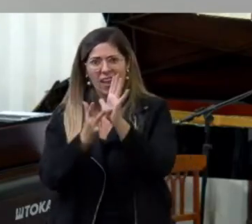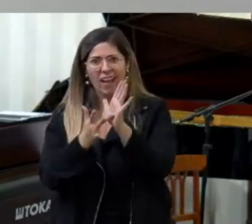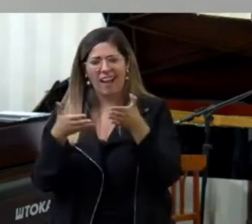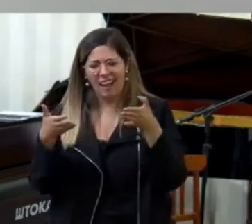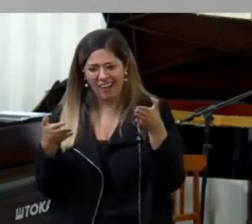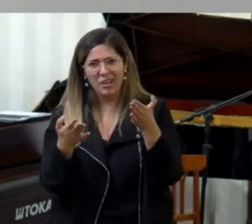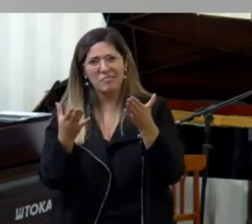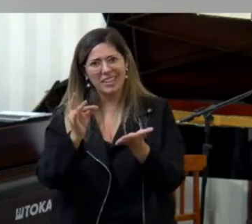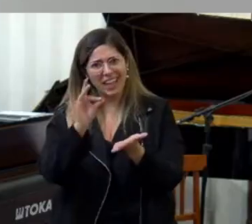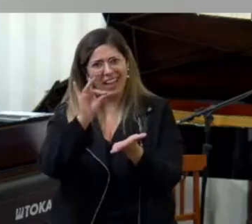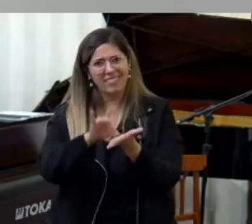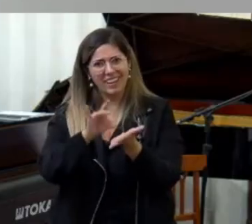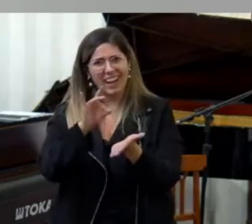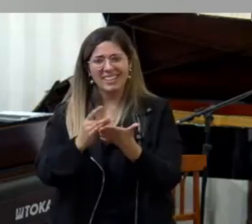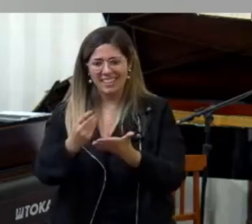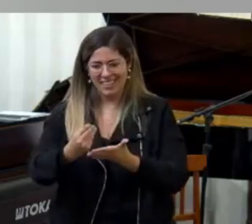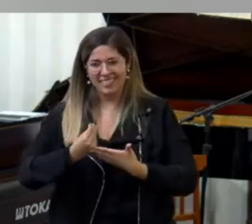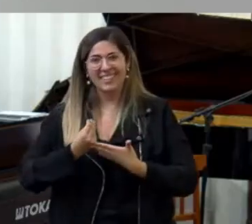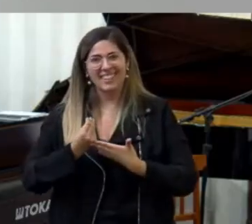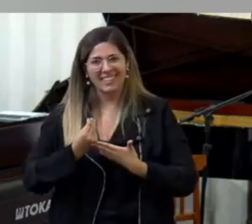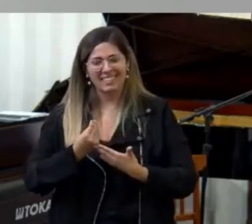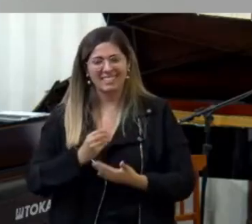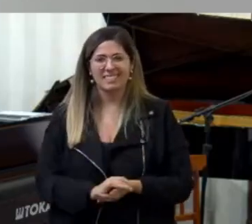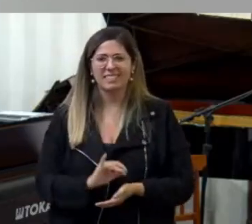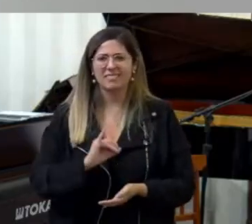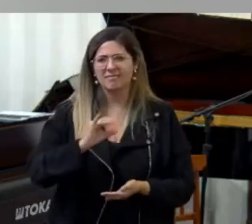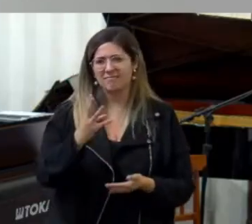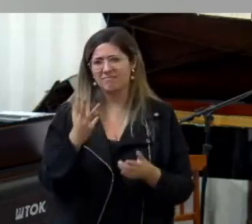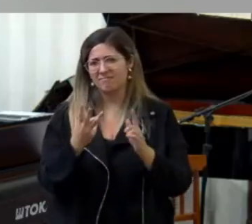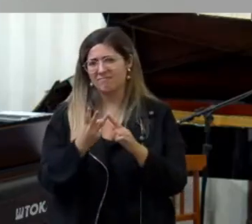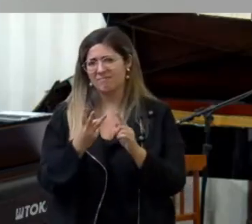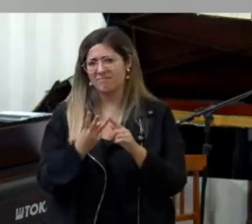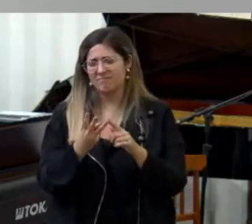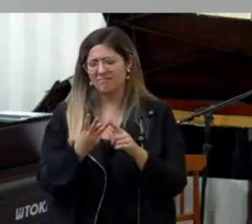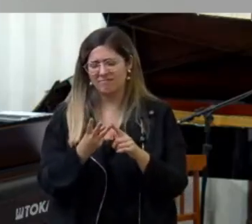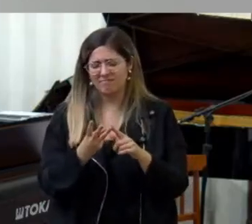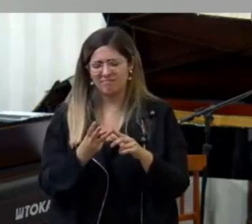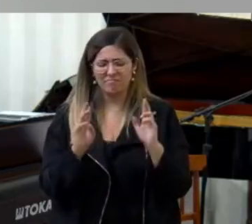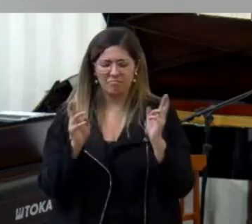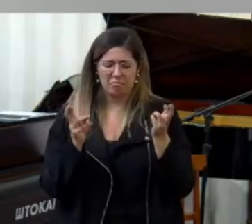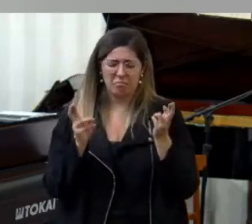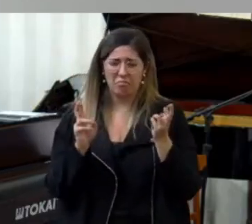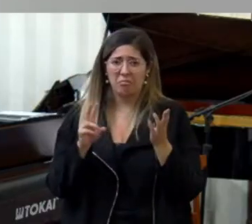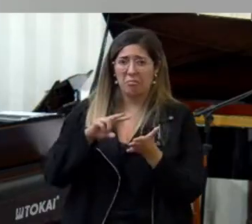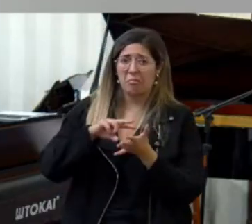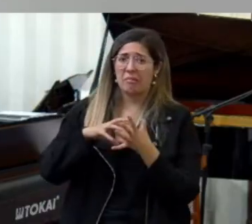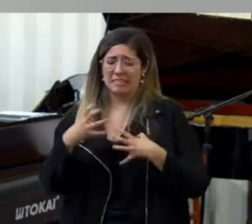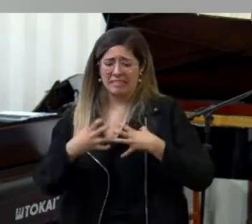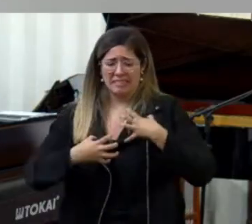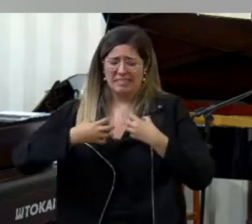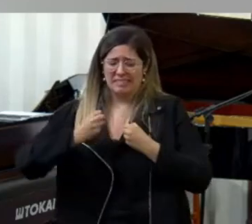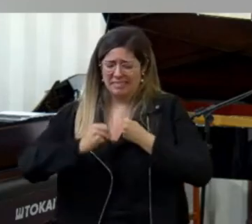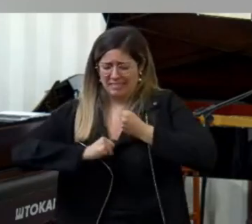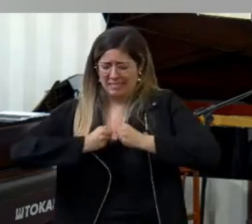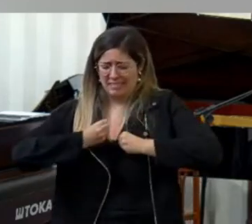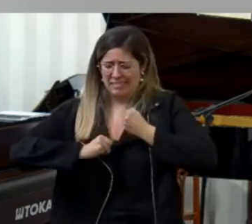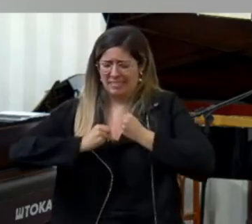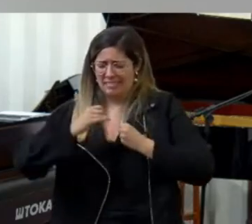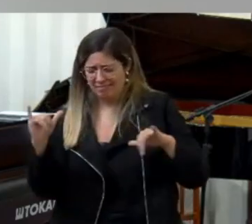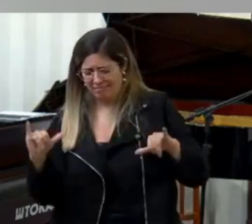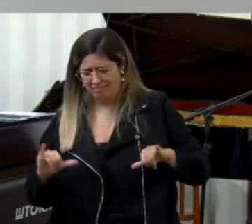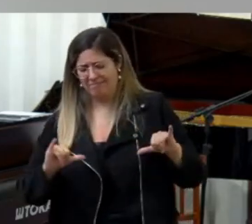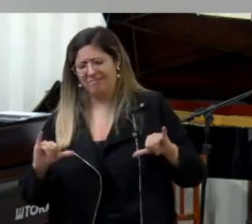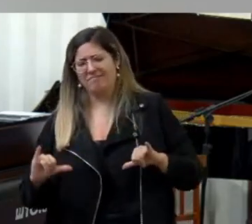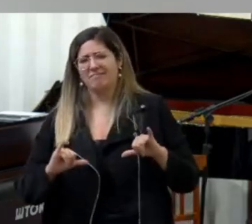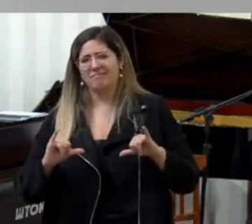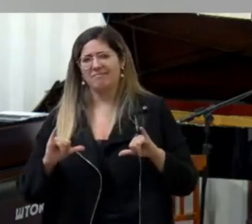este caminho. Se nós corremos o risco de vivermos em desesperanças, em instabilidades, em